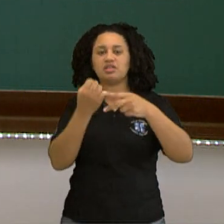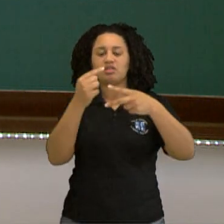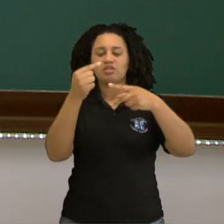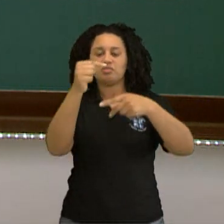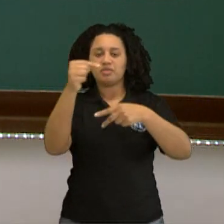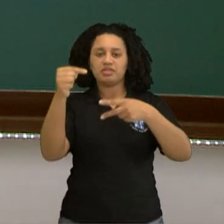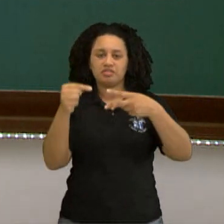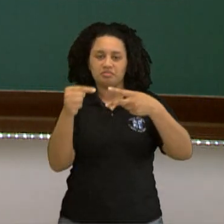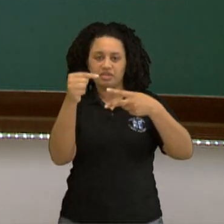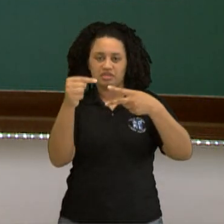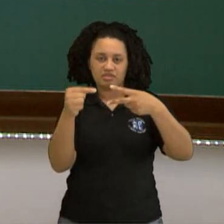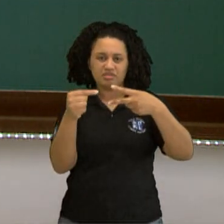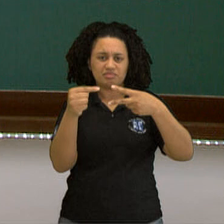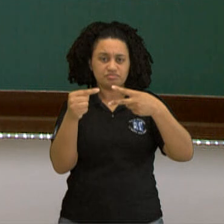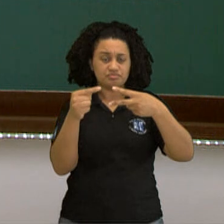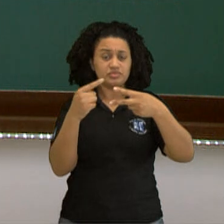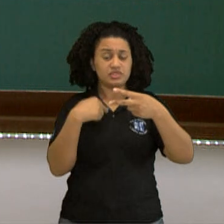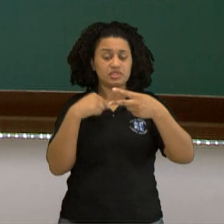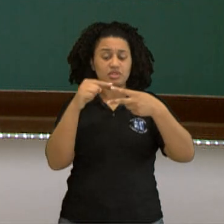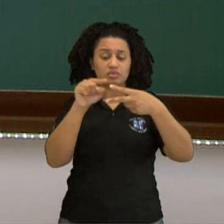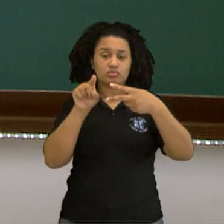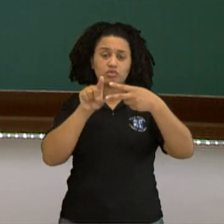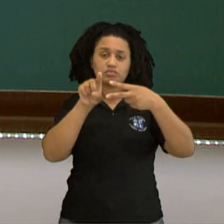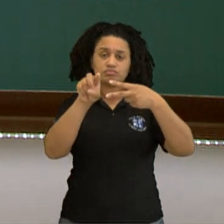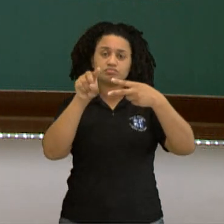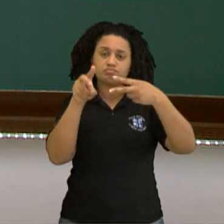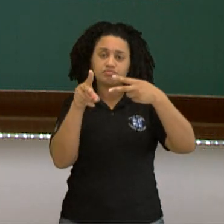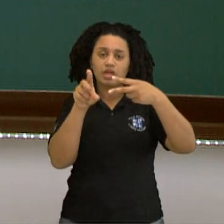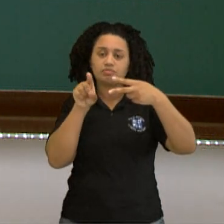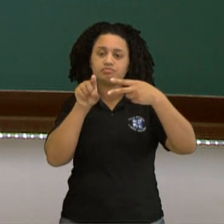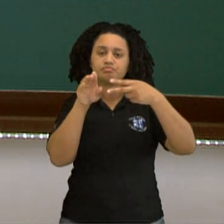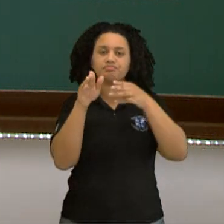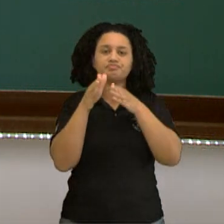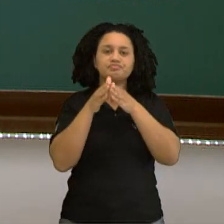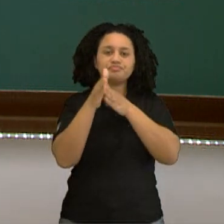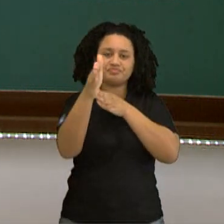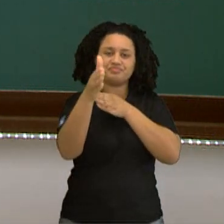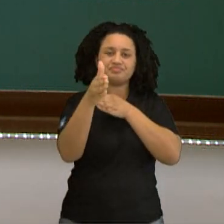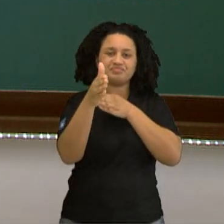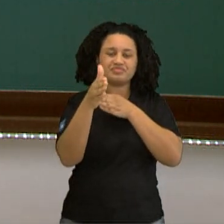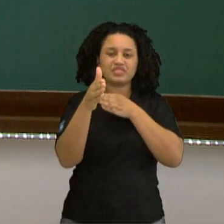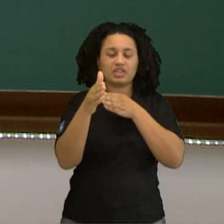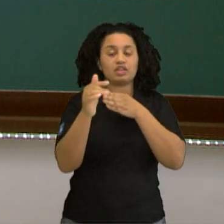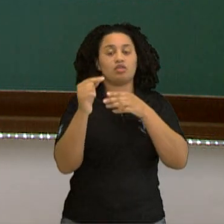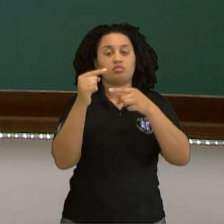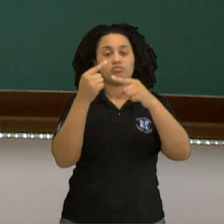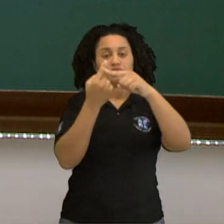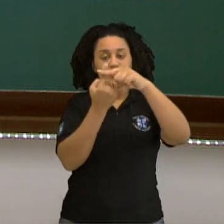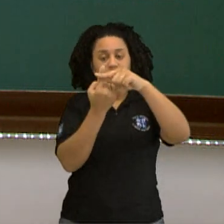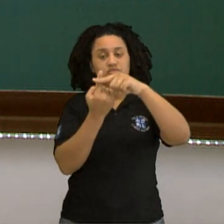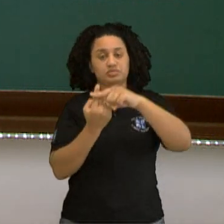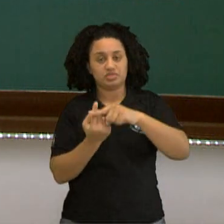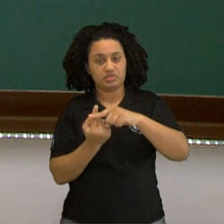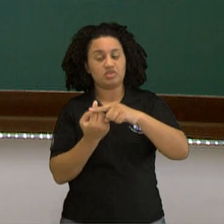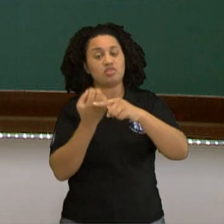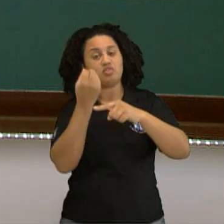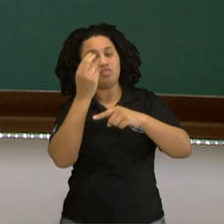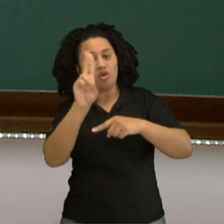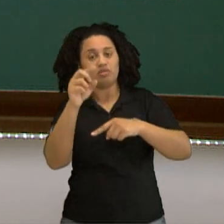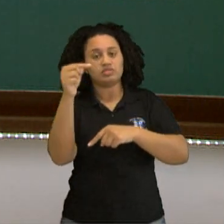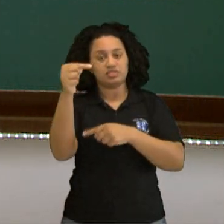estão alinhados. E isso significa que eles terão o mesmo sinal. Então, positivo, positivo ou negativo e